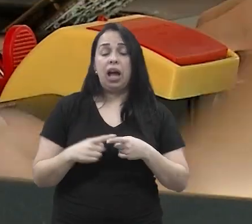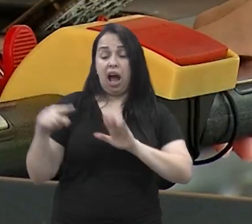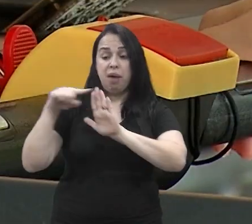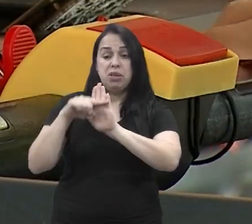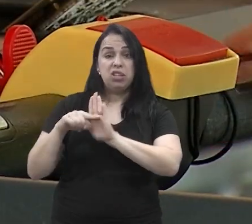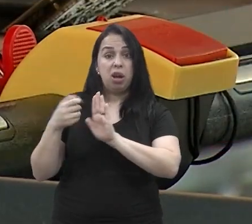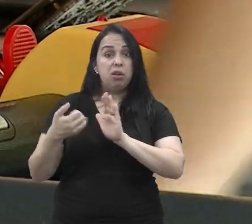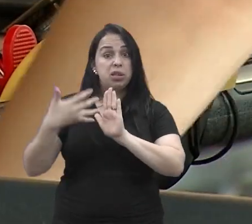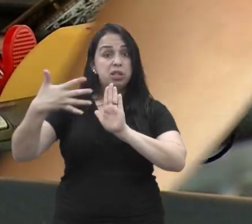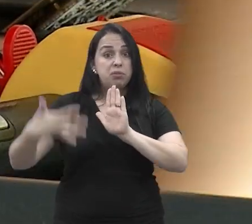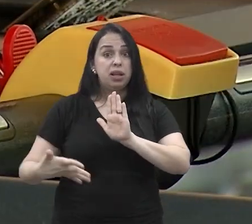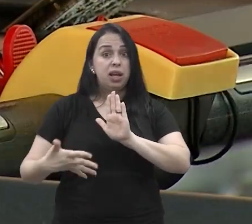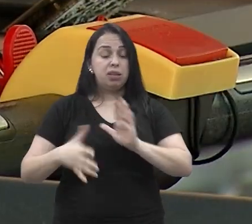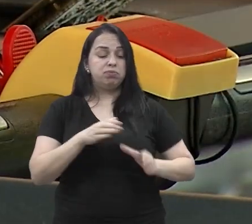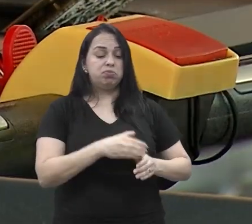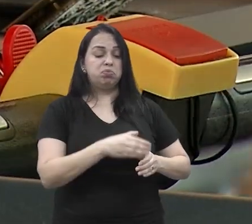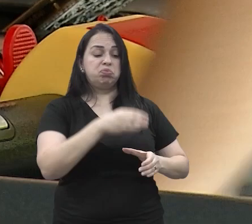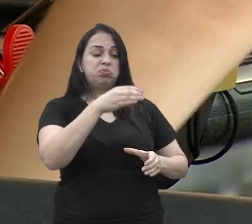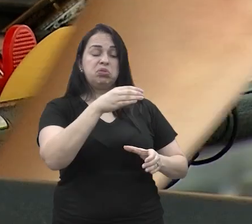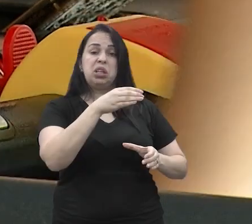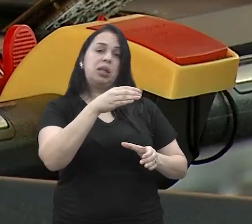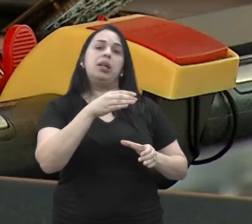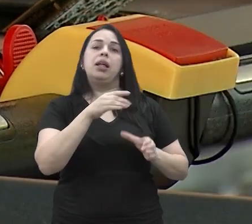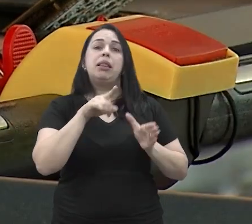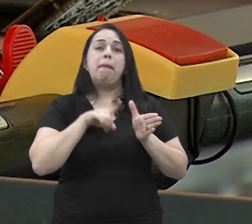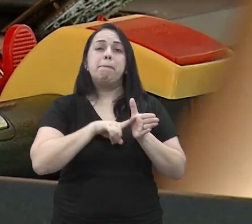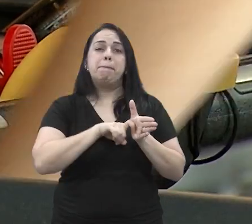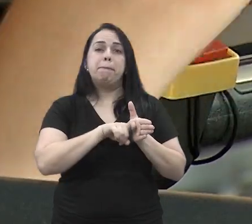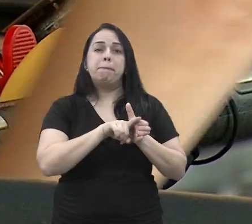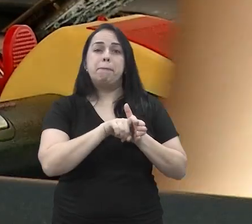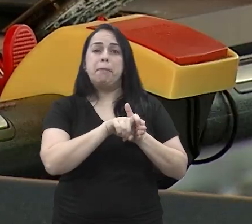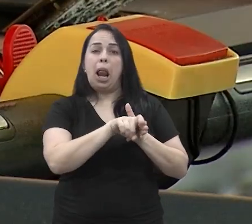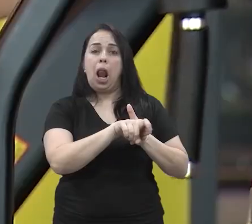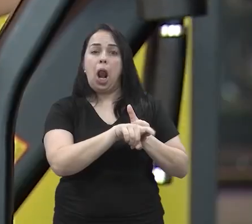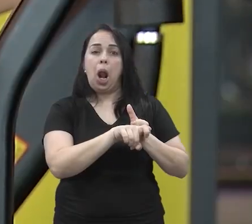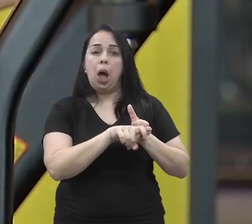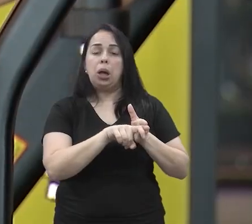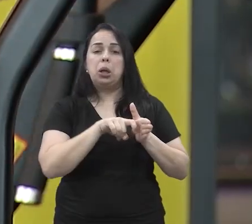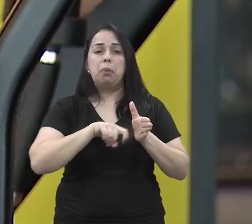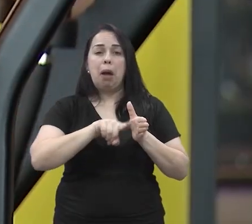porque, de acordo com a pesquisa, o recipiente pode abrigar mais